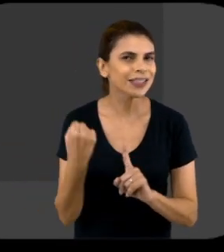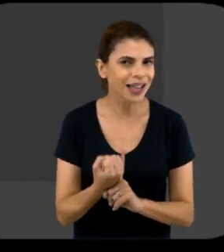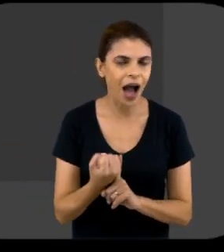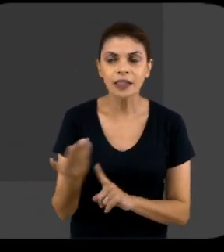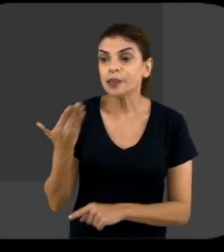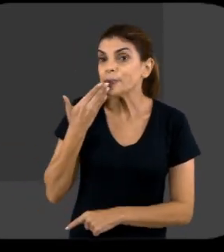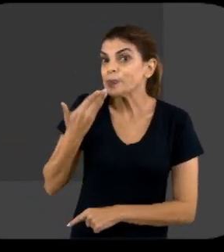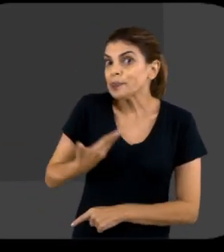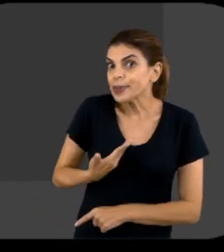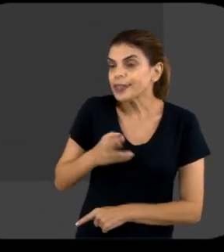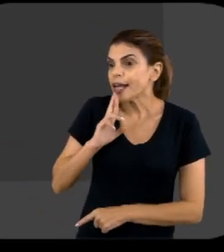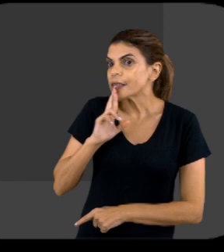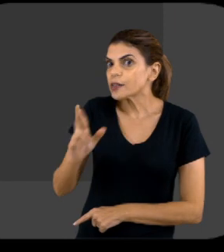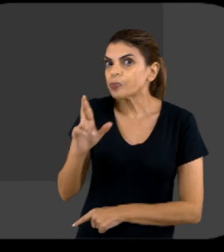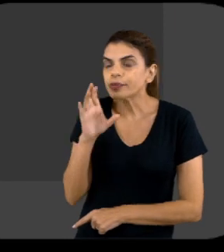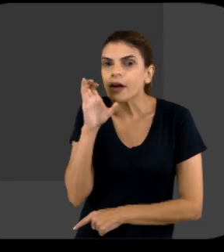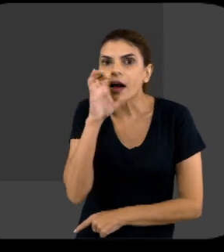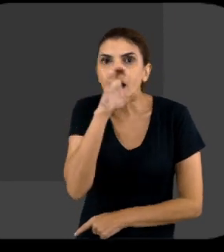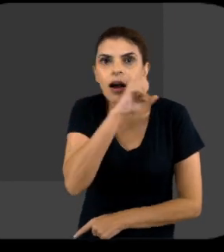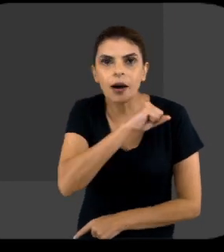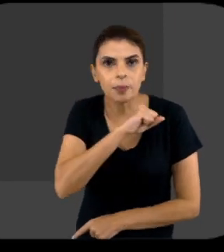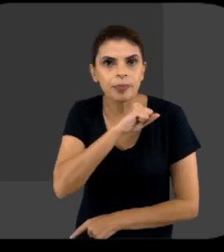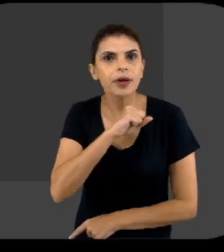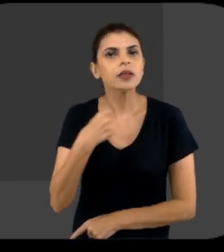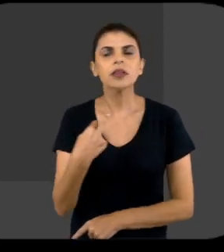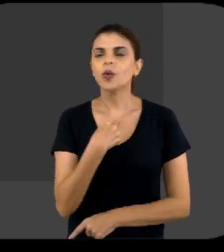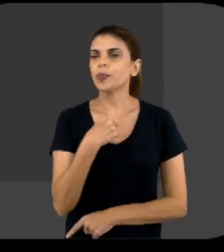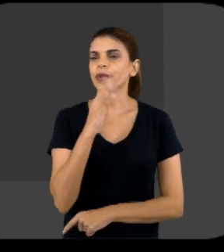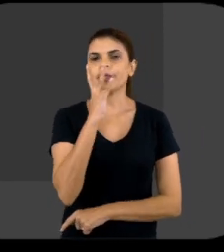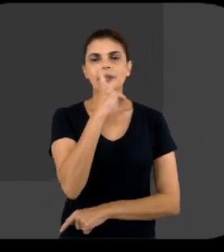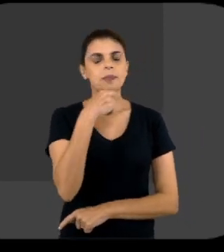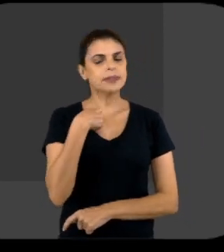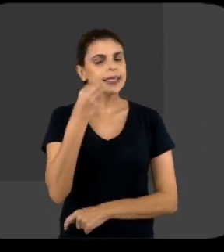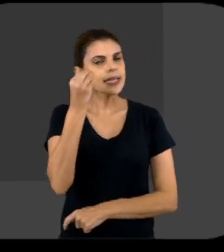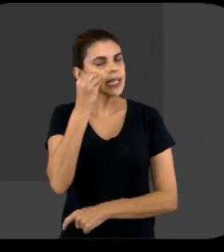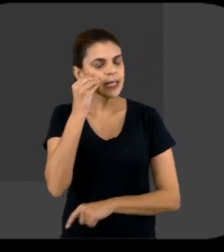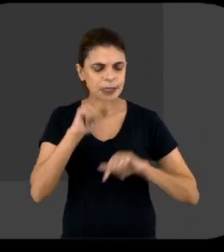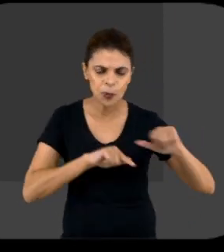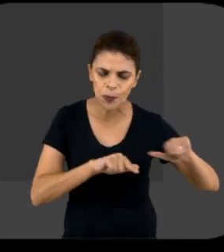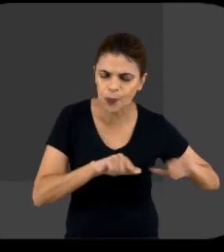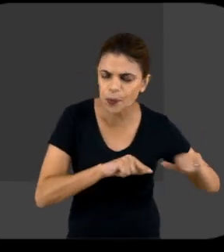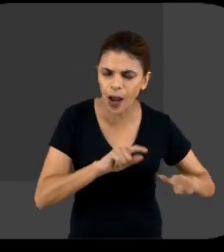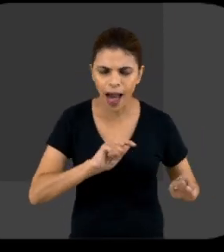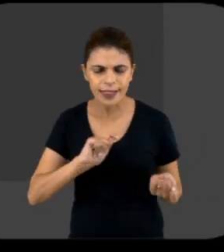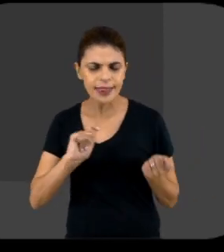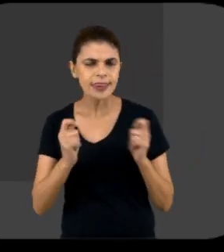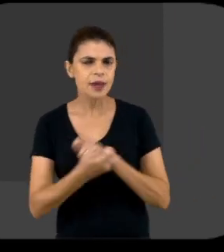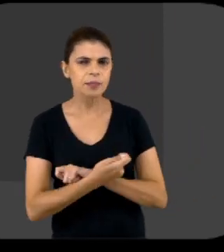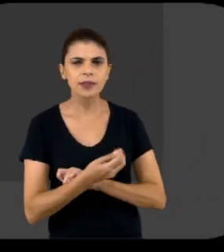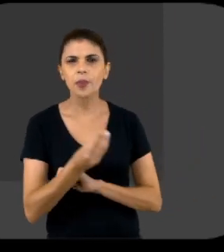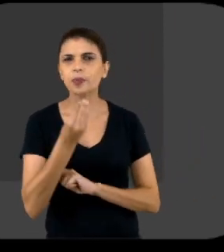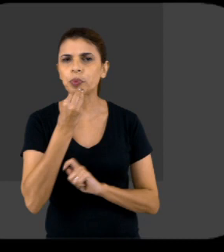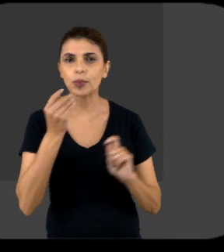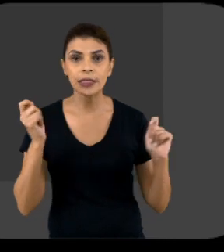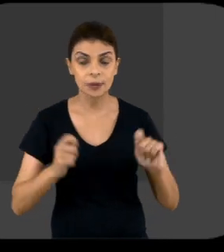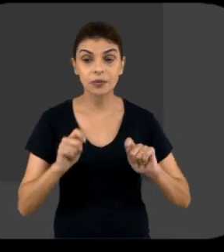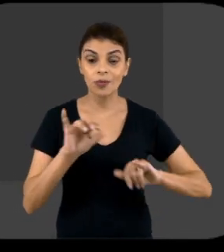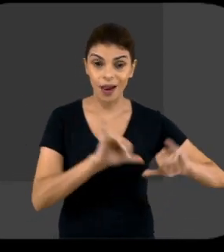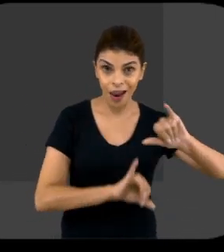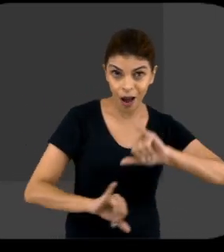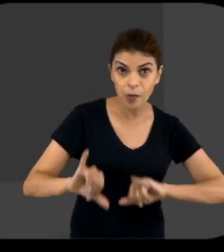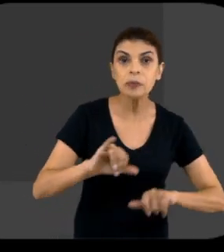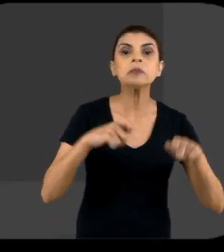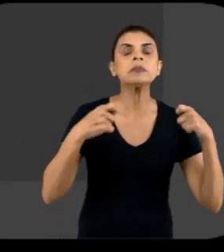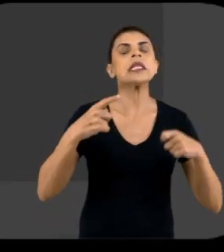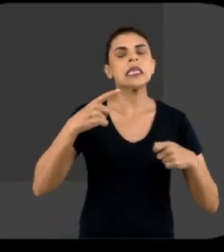que a sociedade nos solicita uma resposta rápida, nós precisamos tentar nos adaptar da melhor maneira possível. Então, o